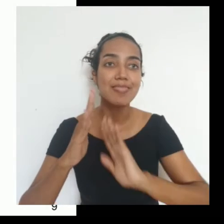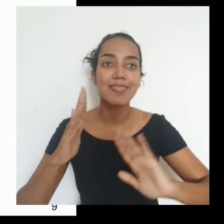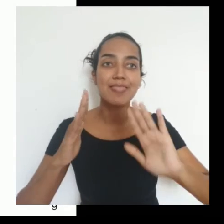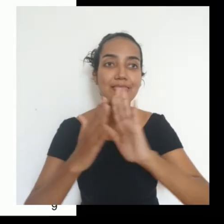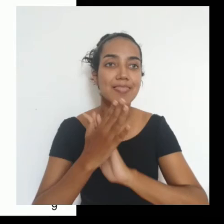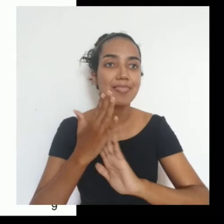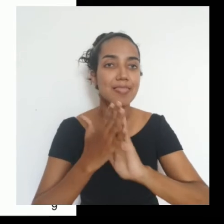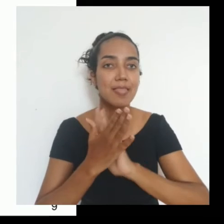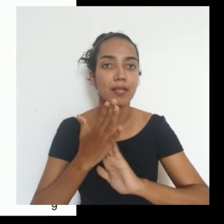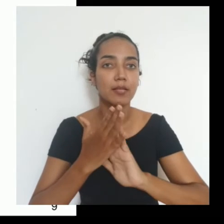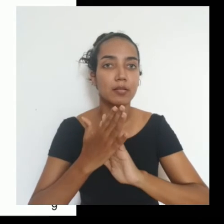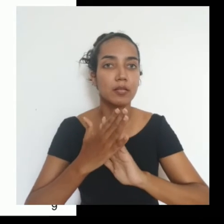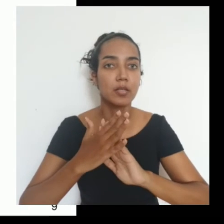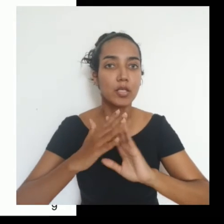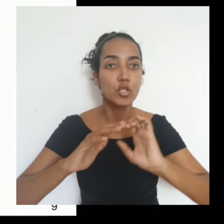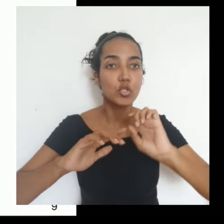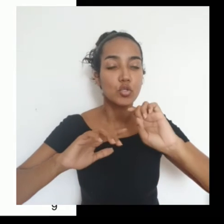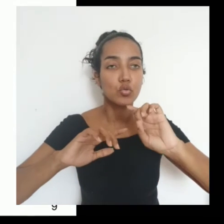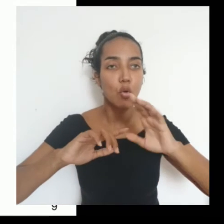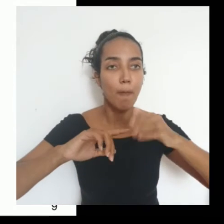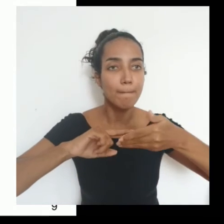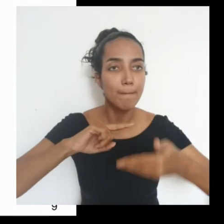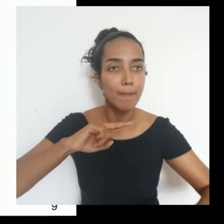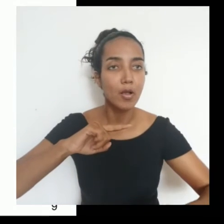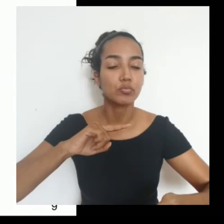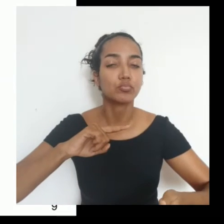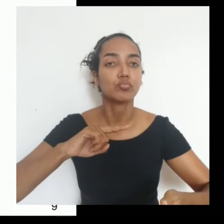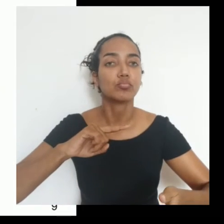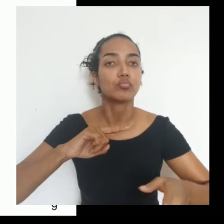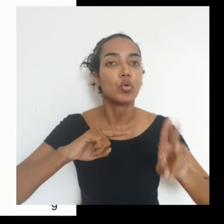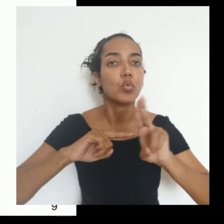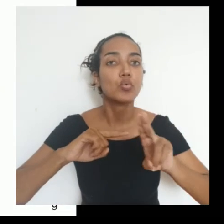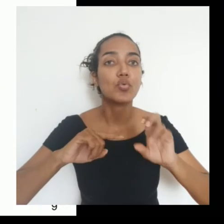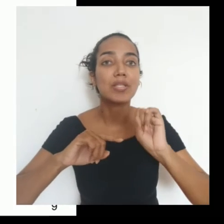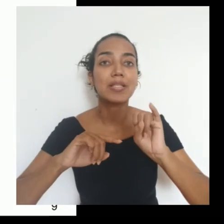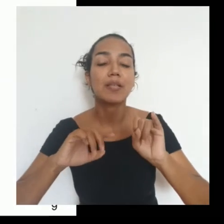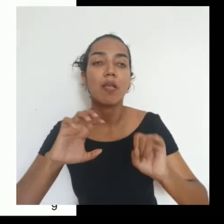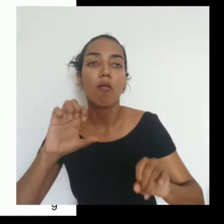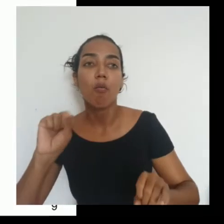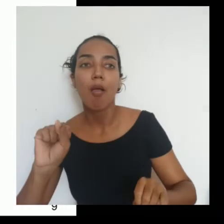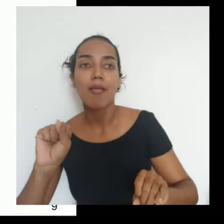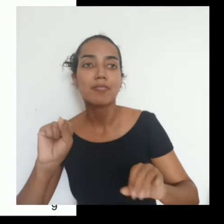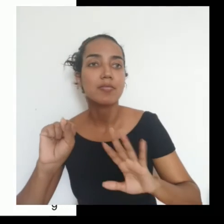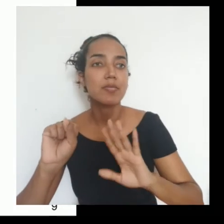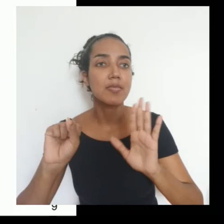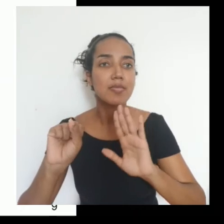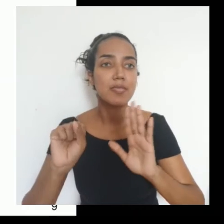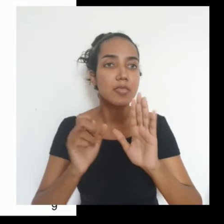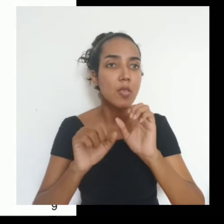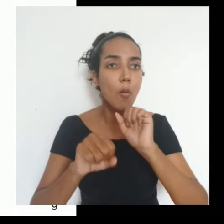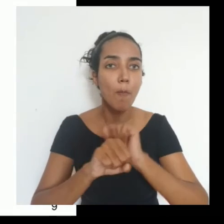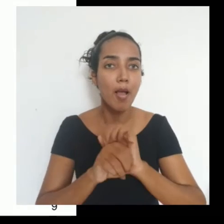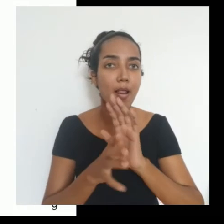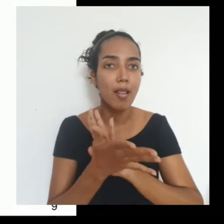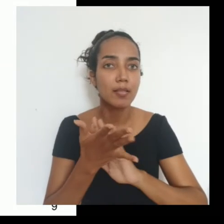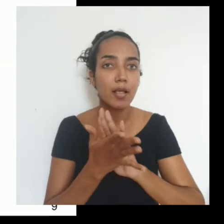laço. Se eu não caio em nenhum dos S, minúsculo ou maiúsculo, eu verifico case N minúsculo ou